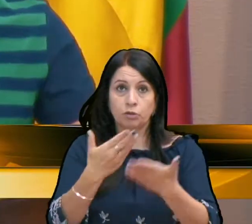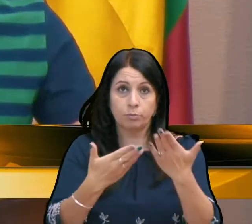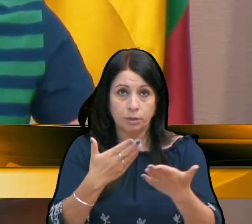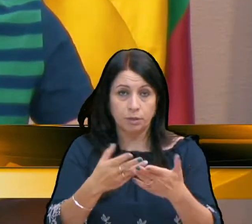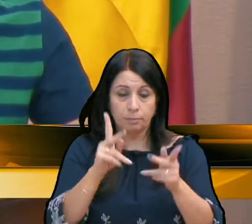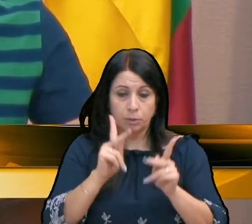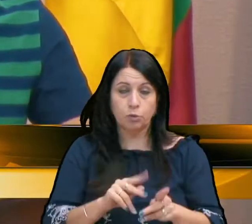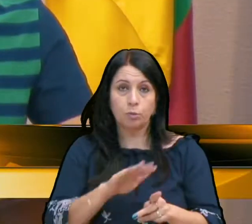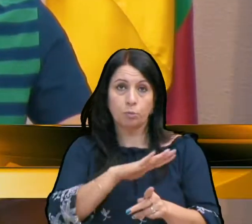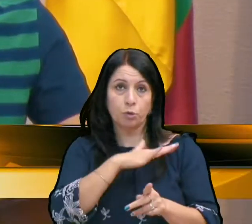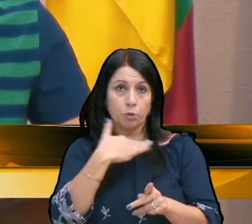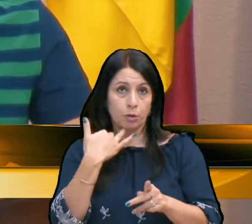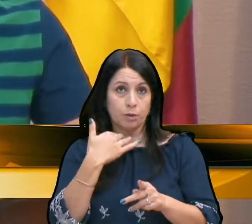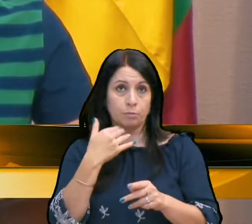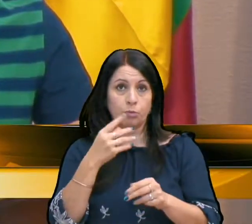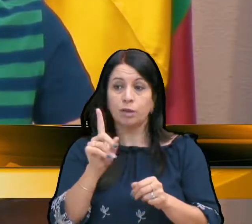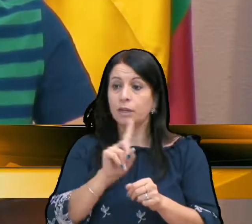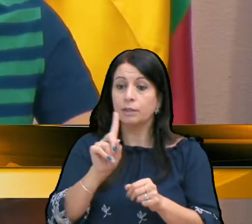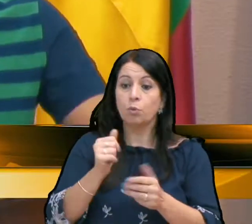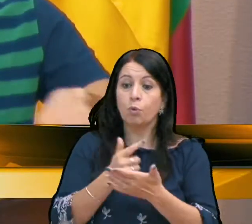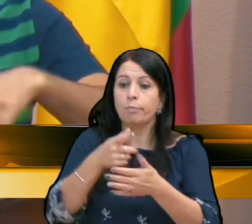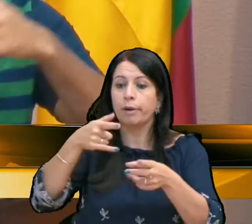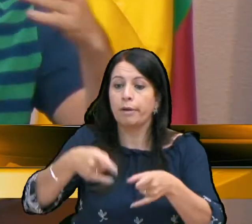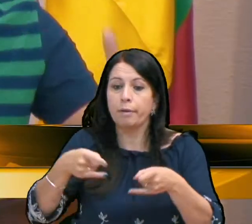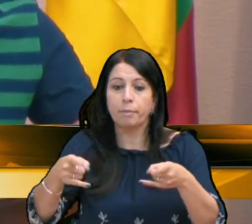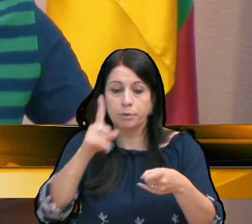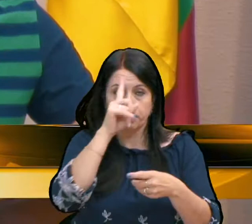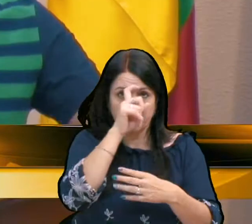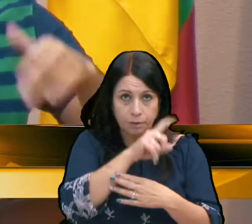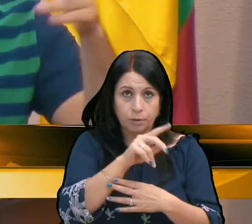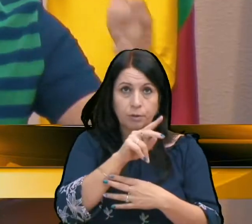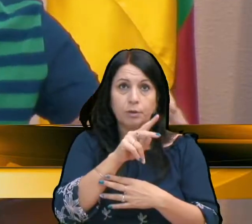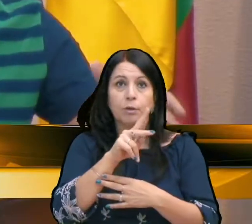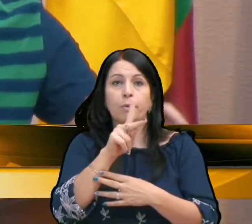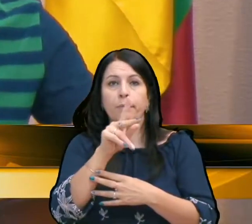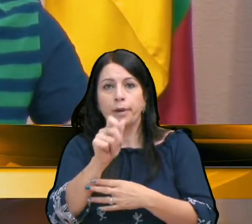pessoas morrendo porque o prefeito nega leito no postão. O postão, um caos,